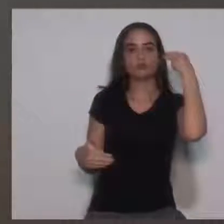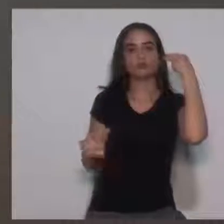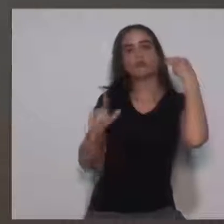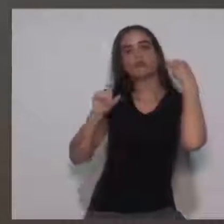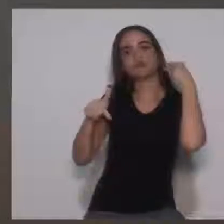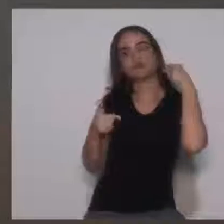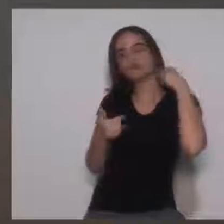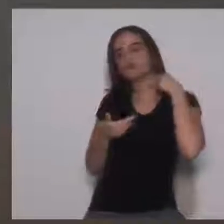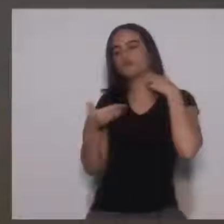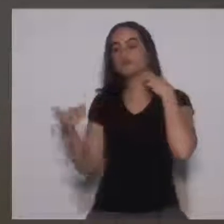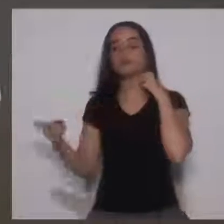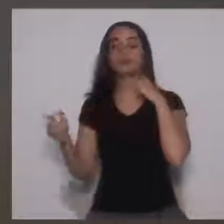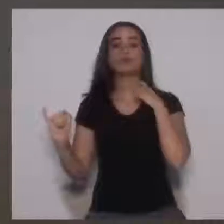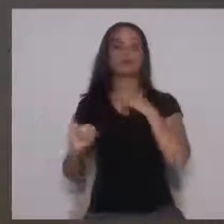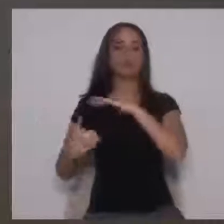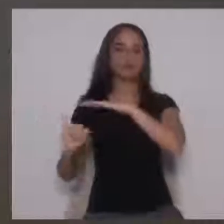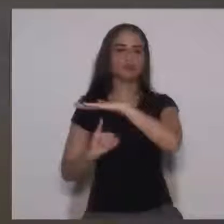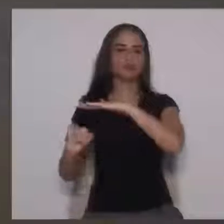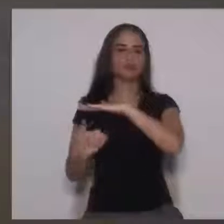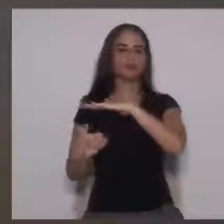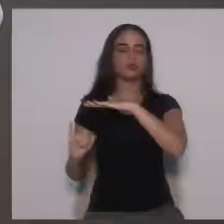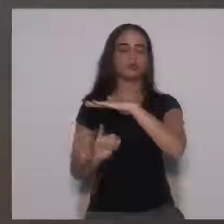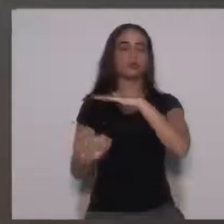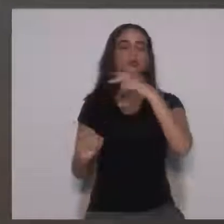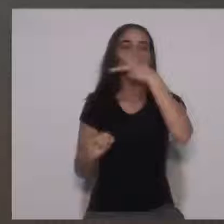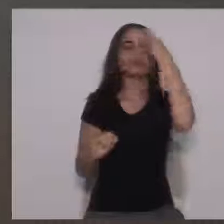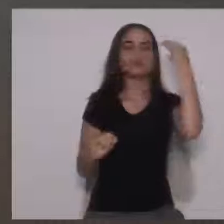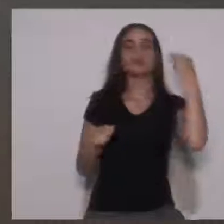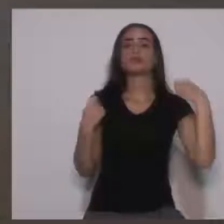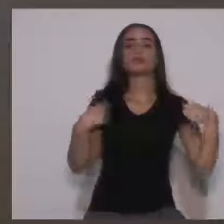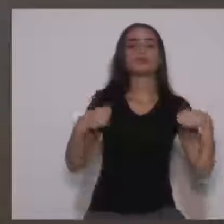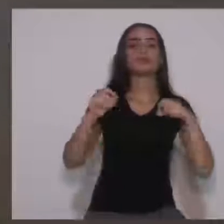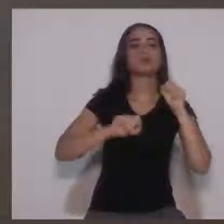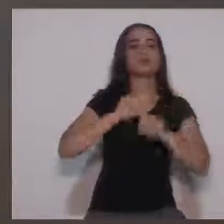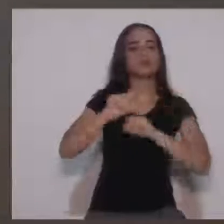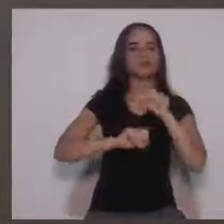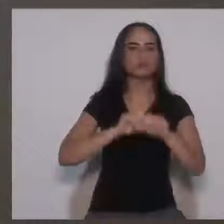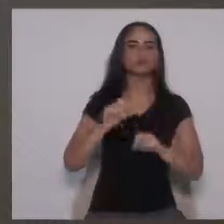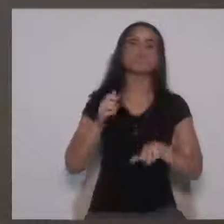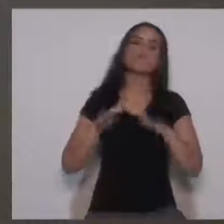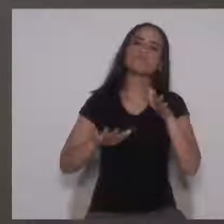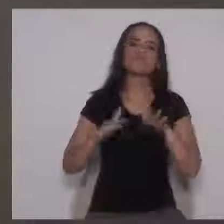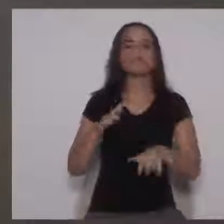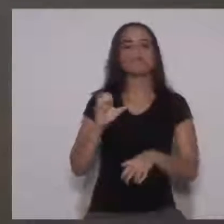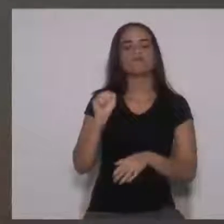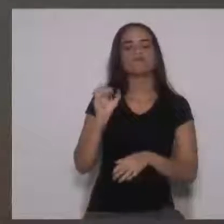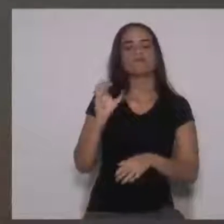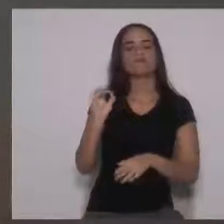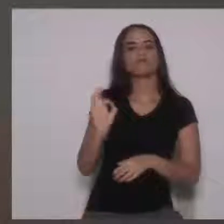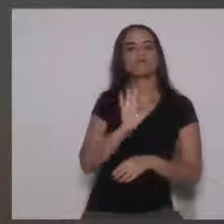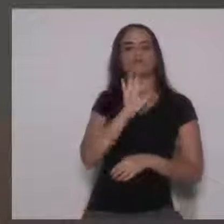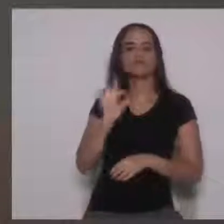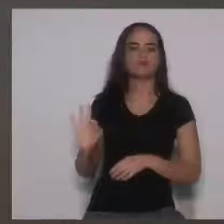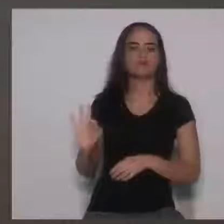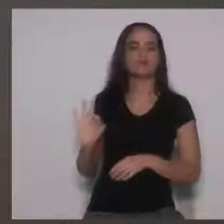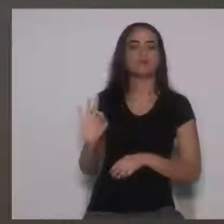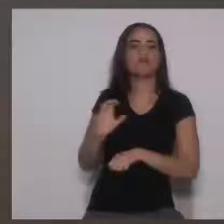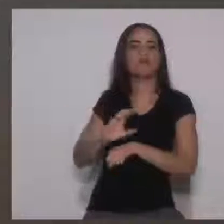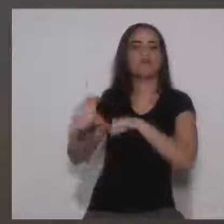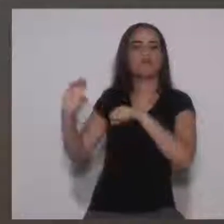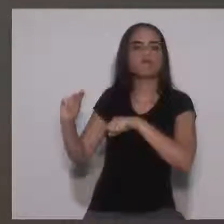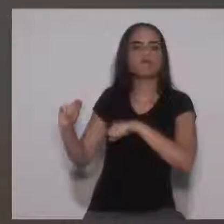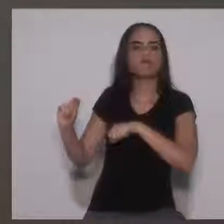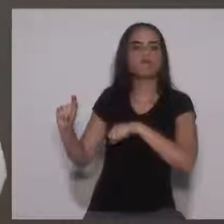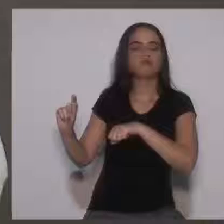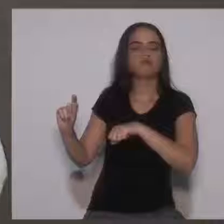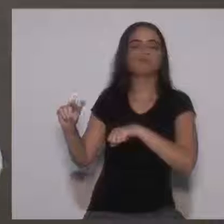entidades, no mínimo o poder público tem que entrar com 80% dos recursos para tocar